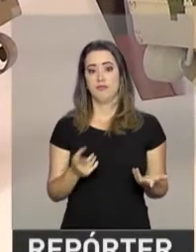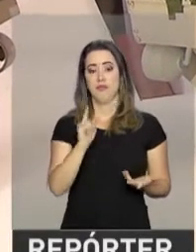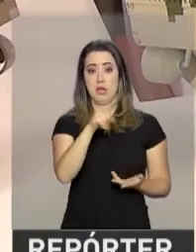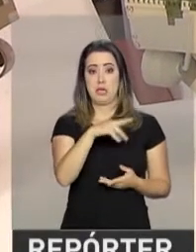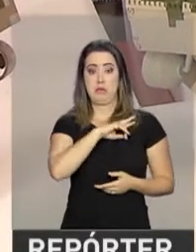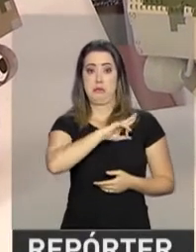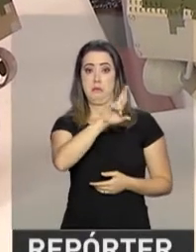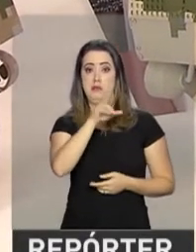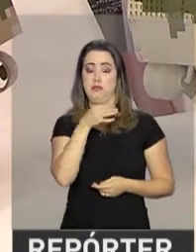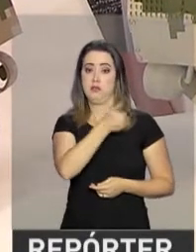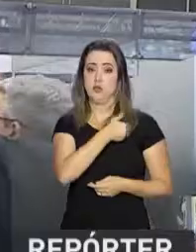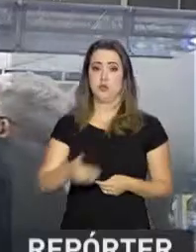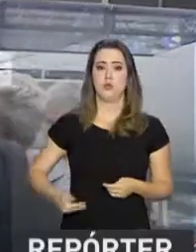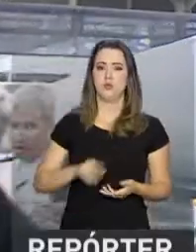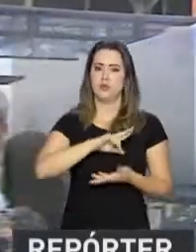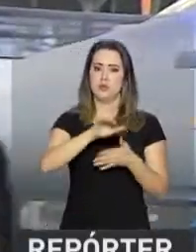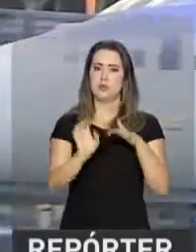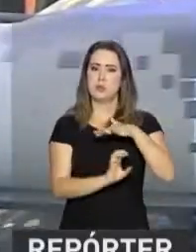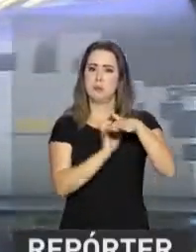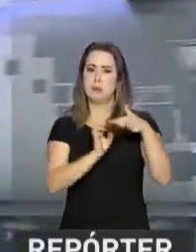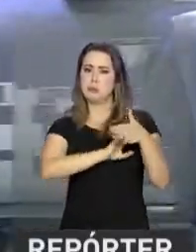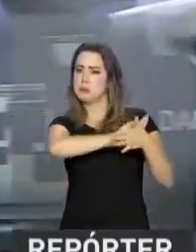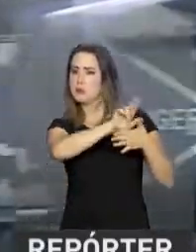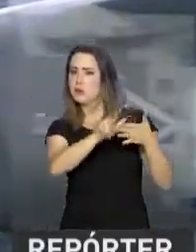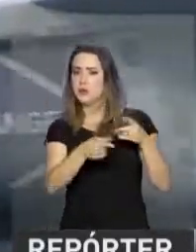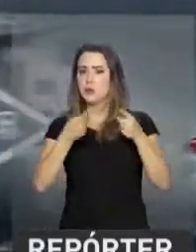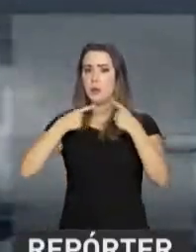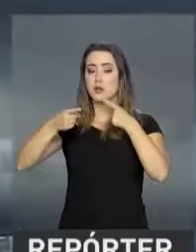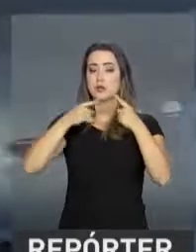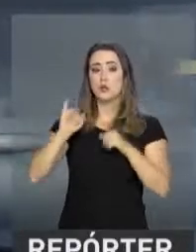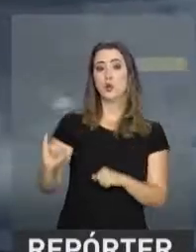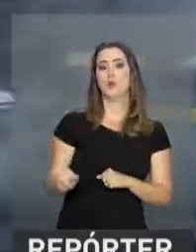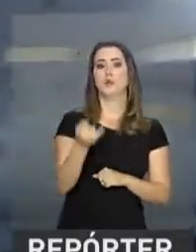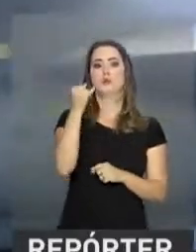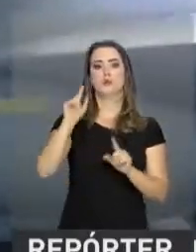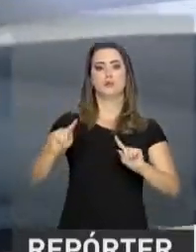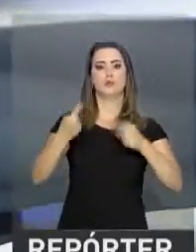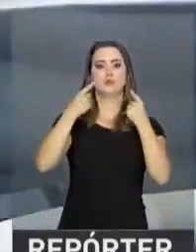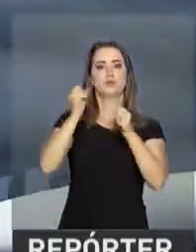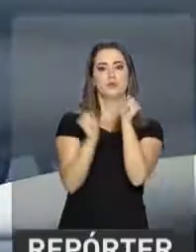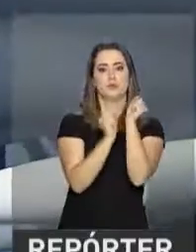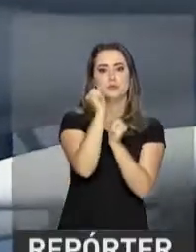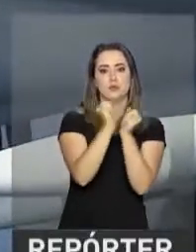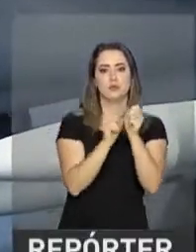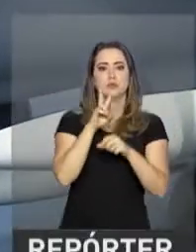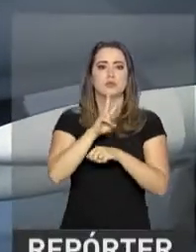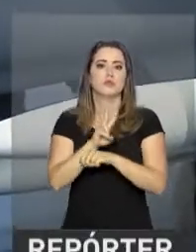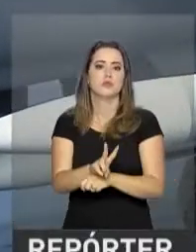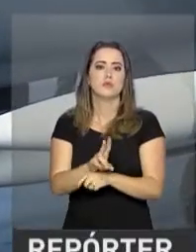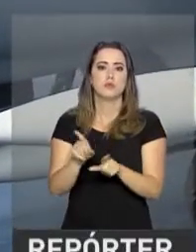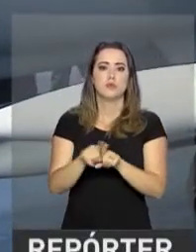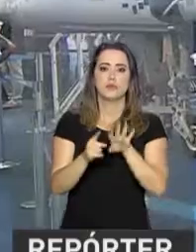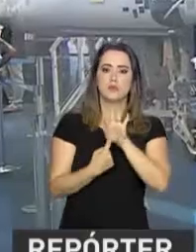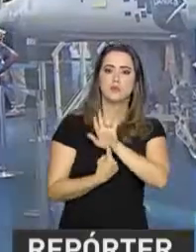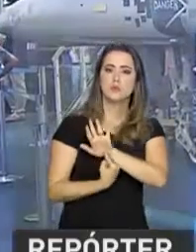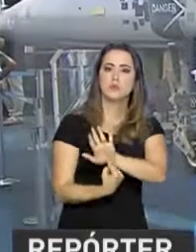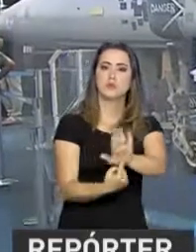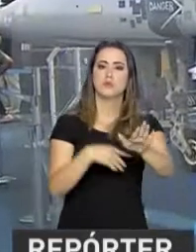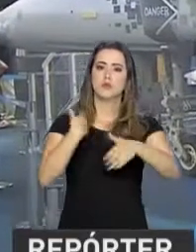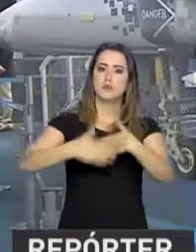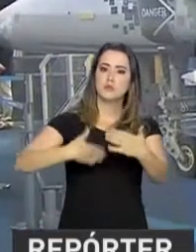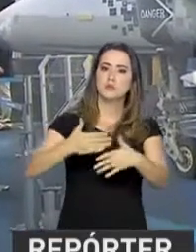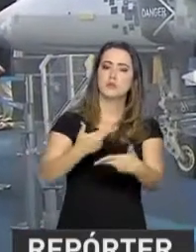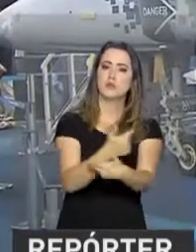governo e executivos de várias empresas vão também discutir as oportunidades e desafios da indústria de defesa além de